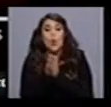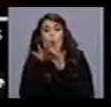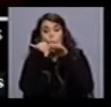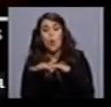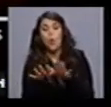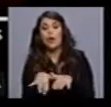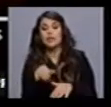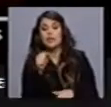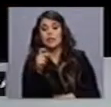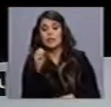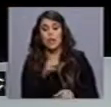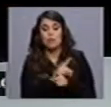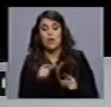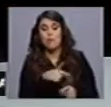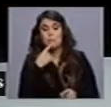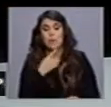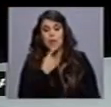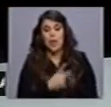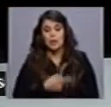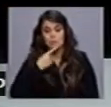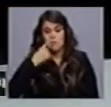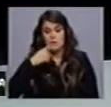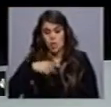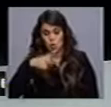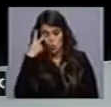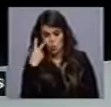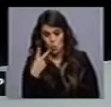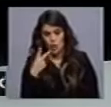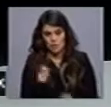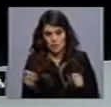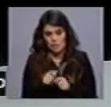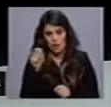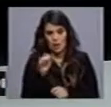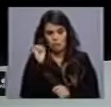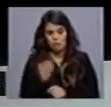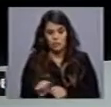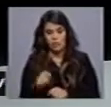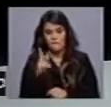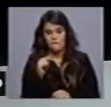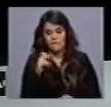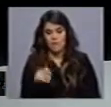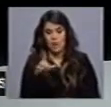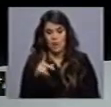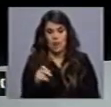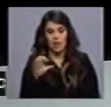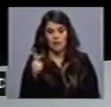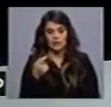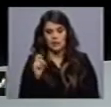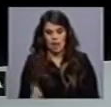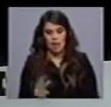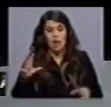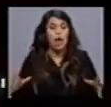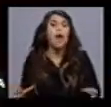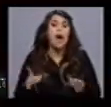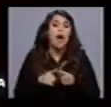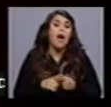de 2 vezes o tamanho da nossa própria Via Láctea. E aquilo é uma bolha de gás. Em primeiro lugar,